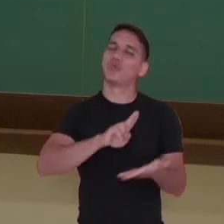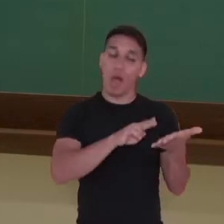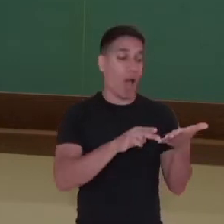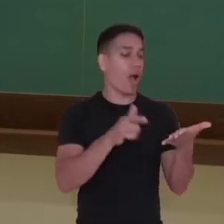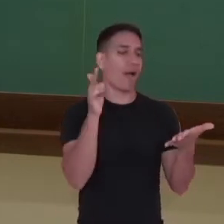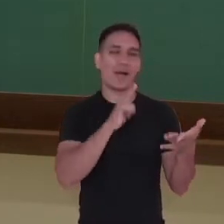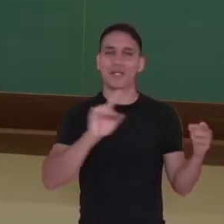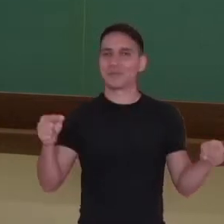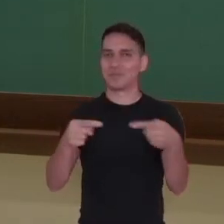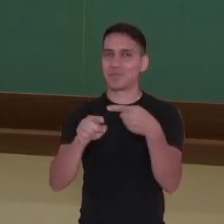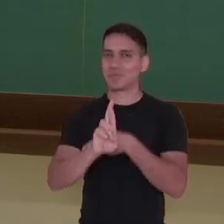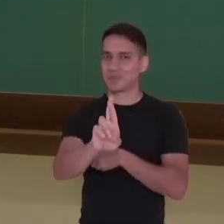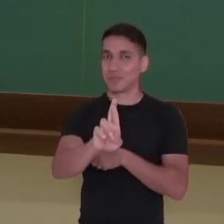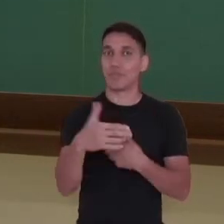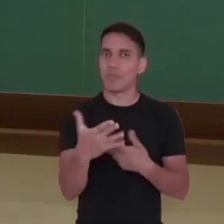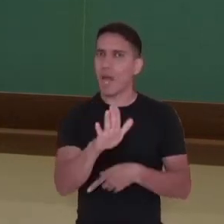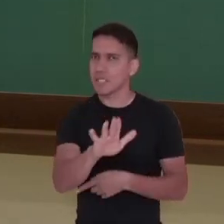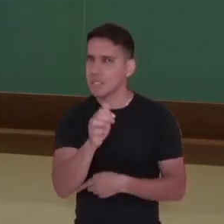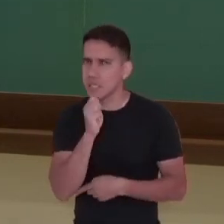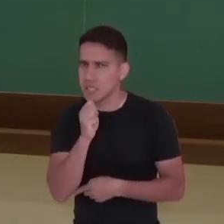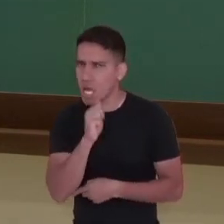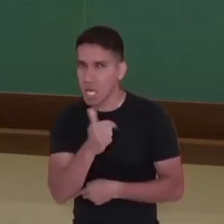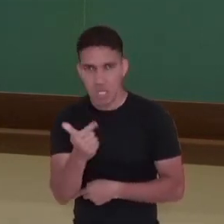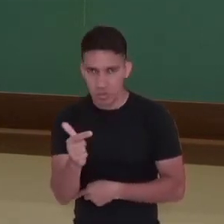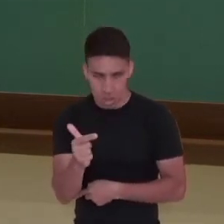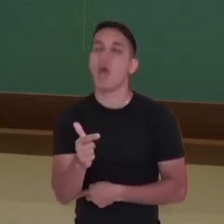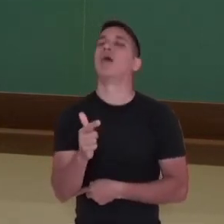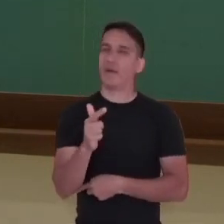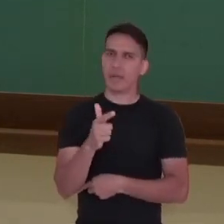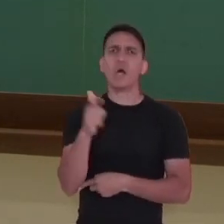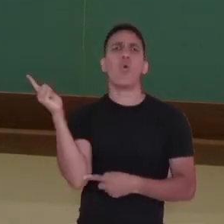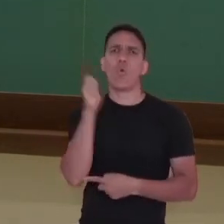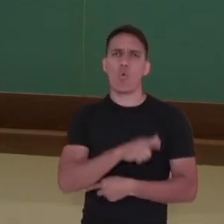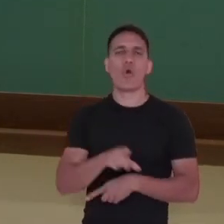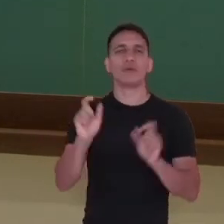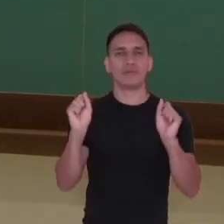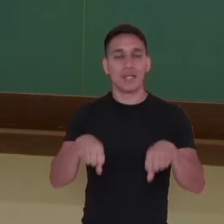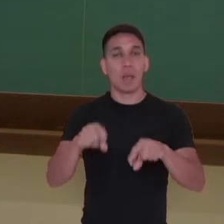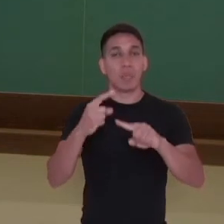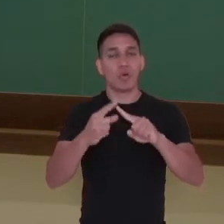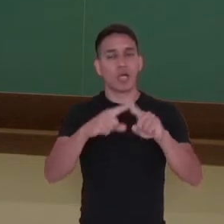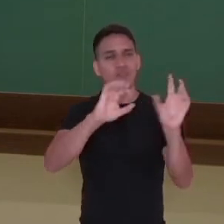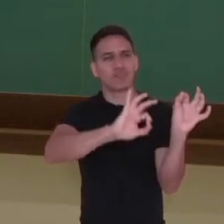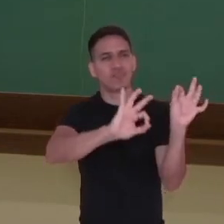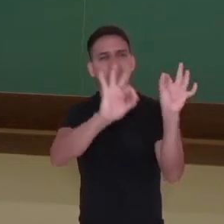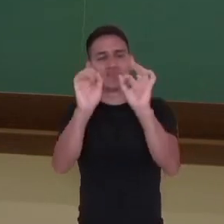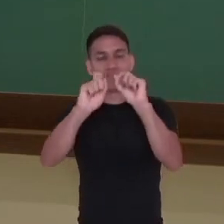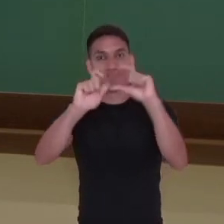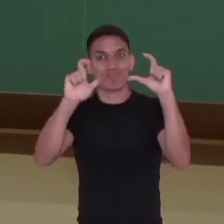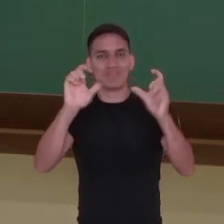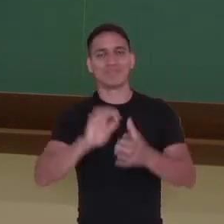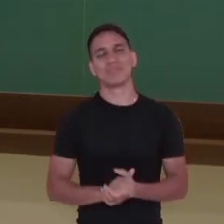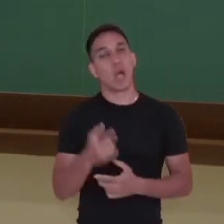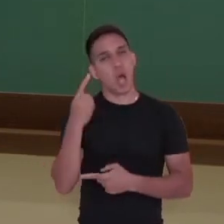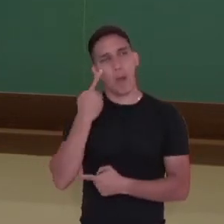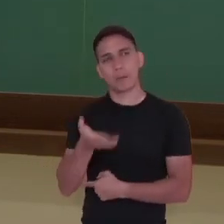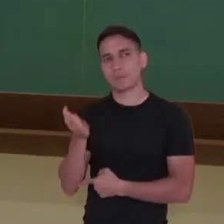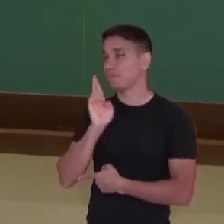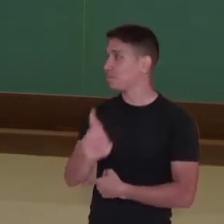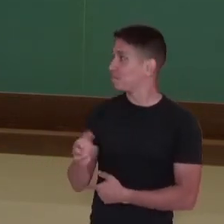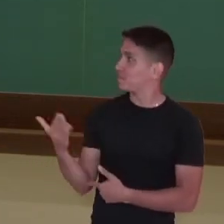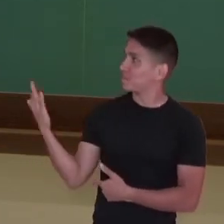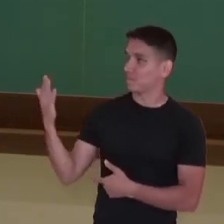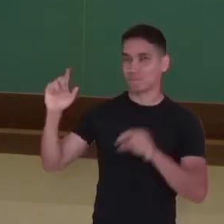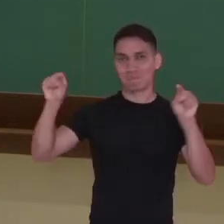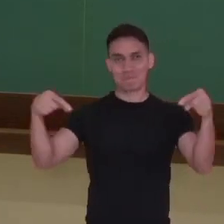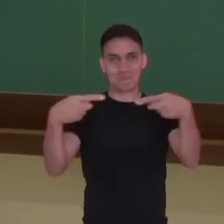essa atividade. Mas se não usou, você também consegue, porque você prestou atenção. Então, vamos dar uma olhada?